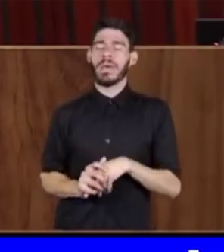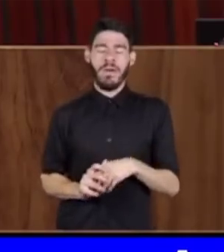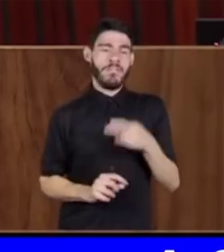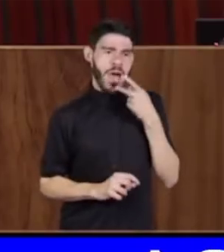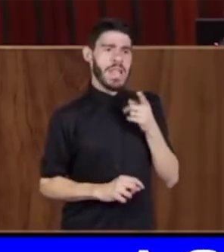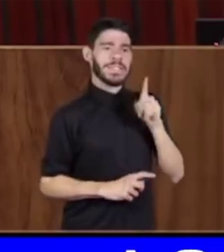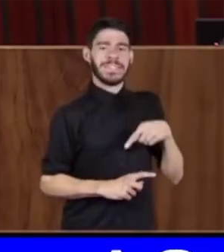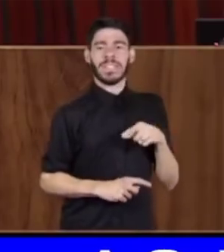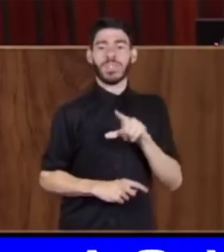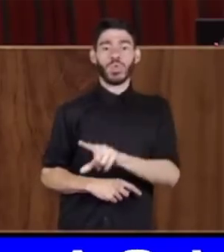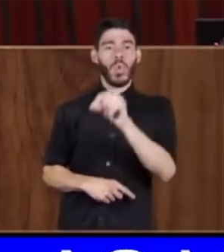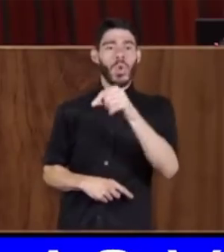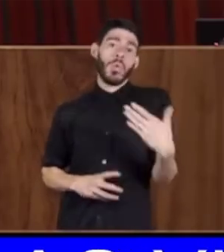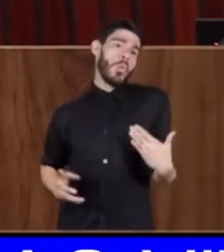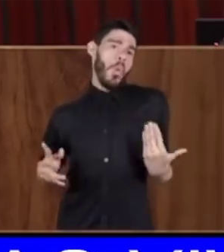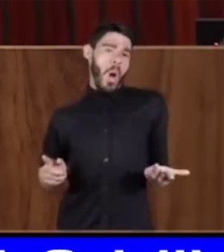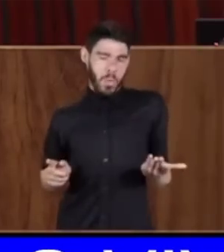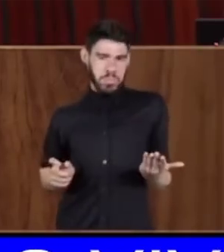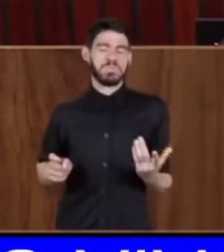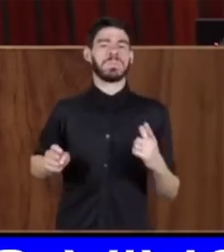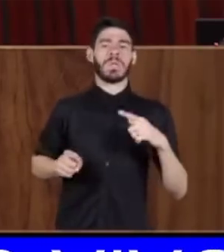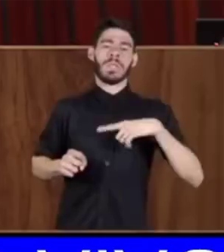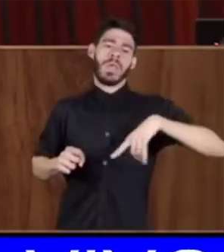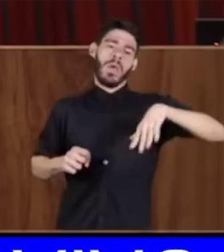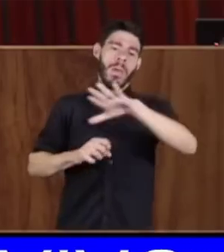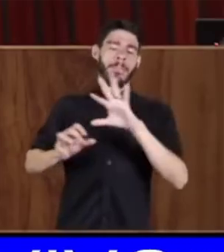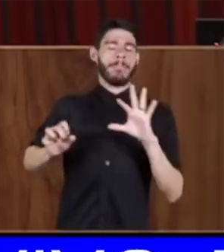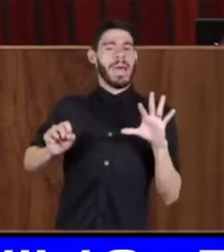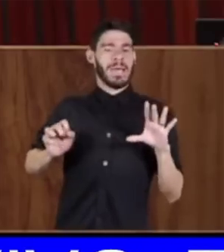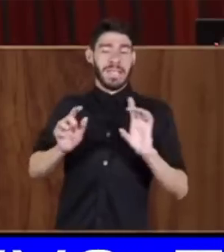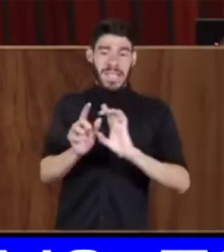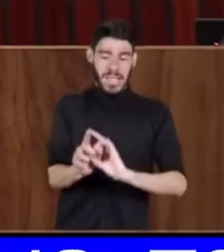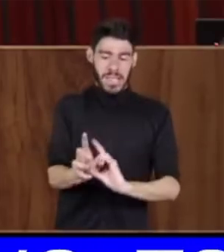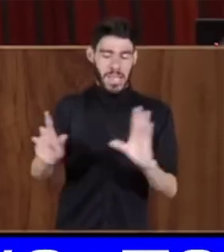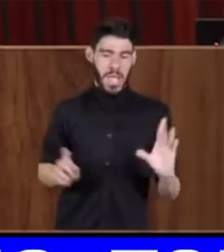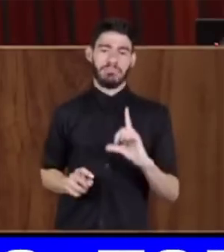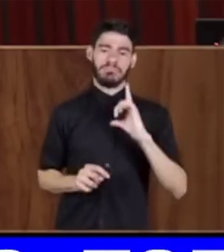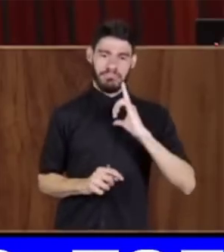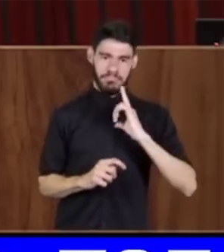preferência em ambiente de estabilidade democrática.